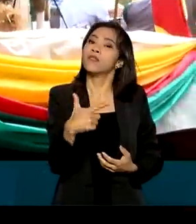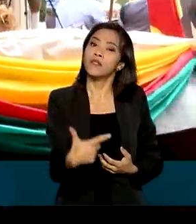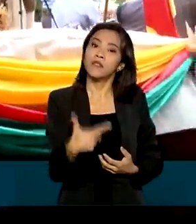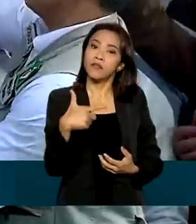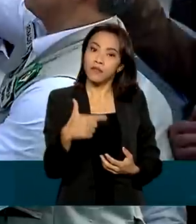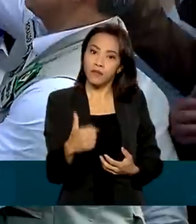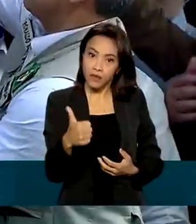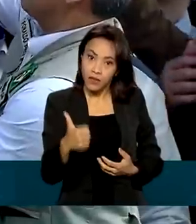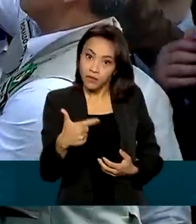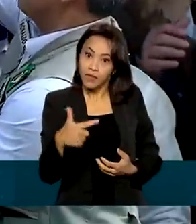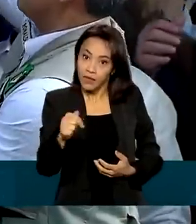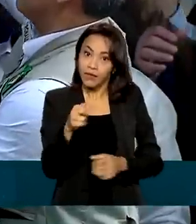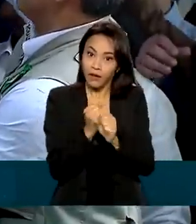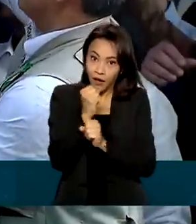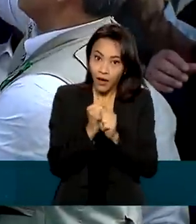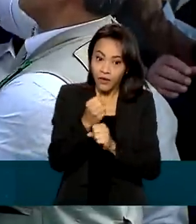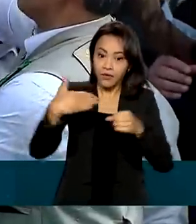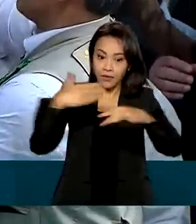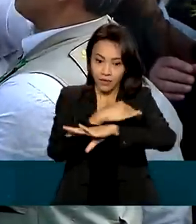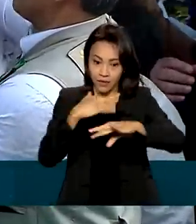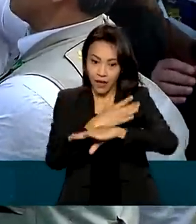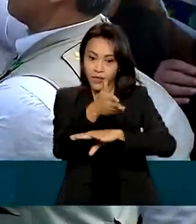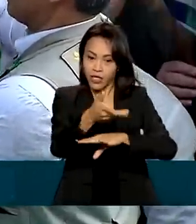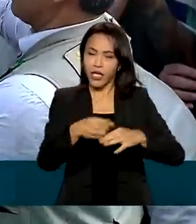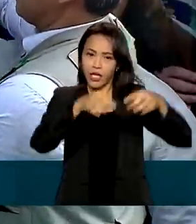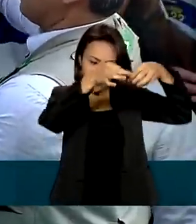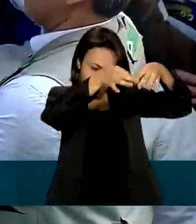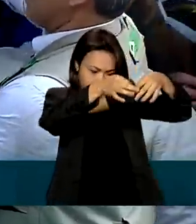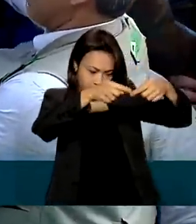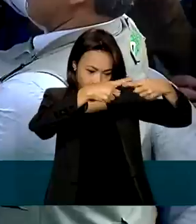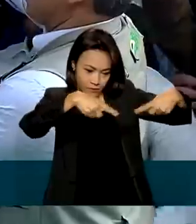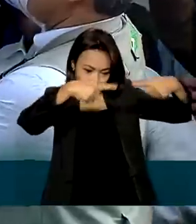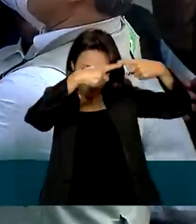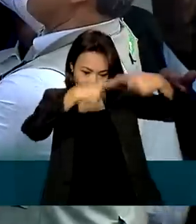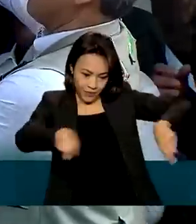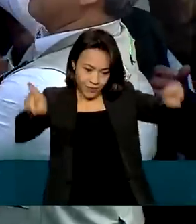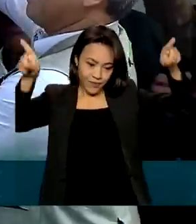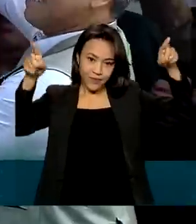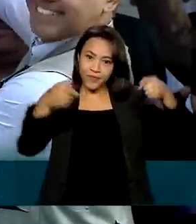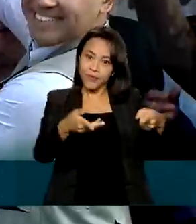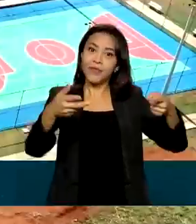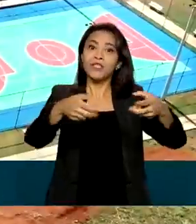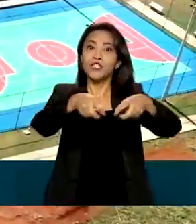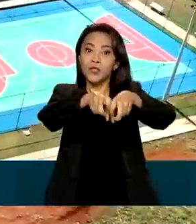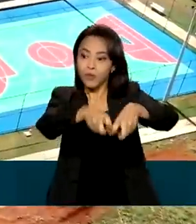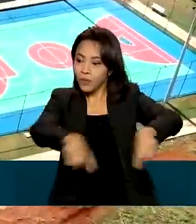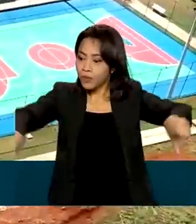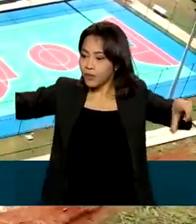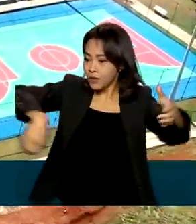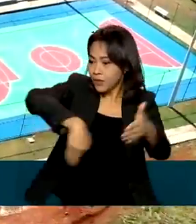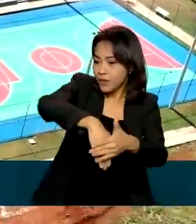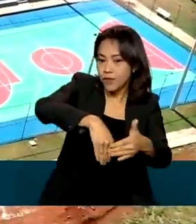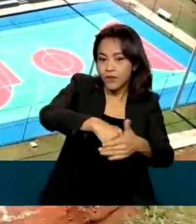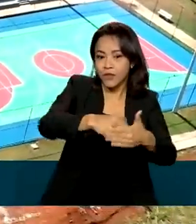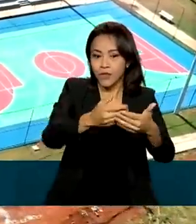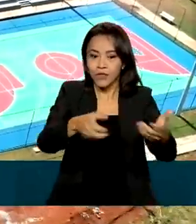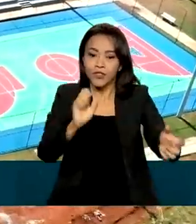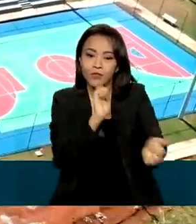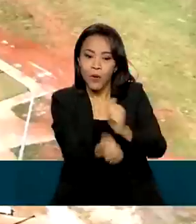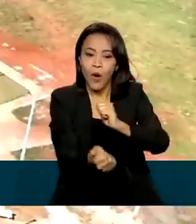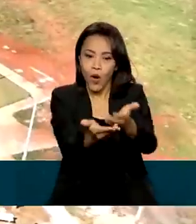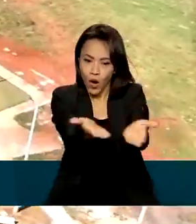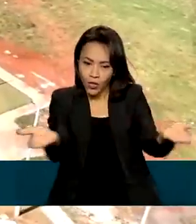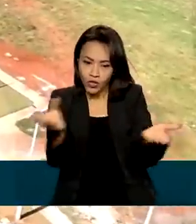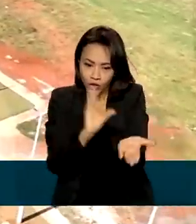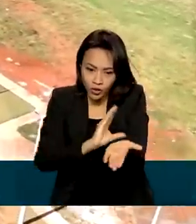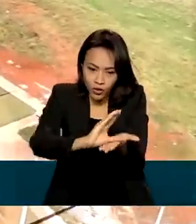fundação de Jataí ele disse errou a placa de inauguração da primeira etapa do Complexo Esportivo JK que teve investimentos no valor